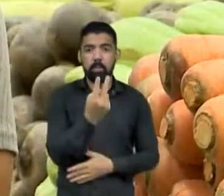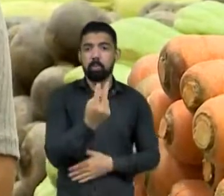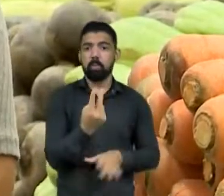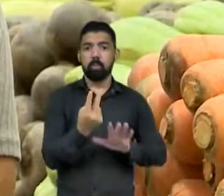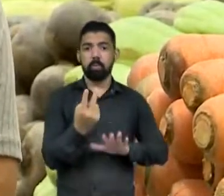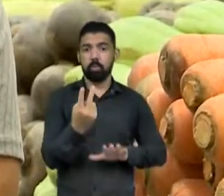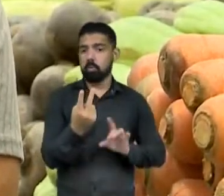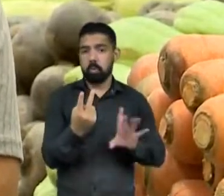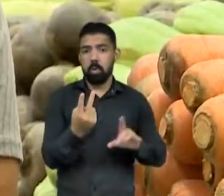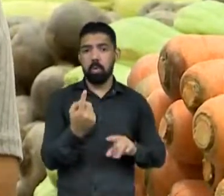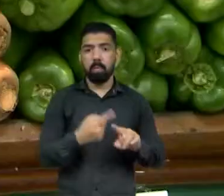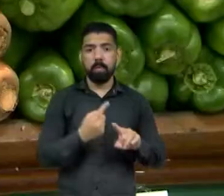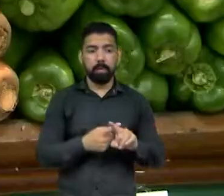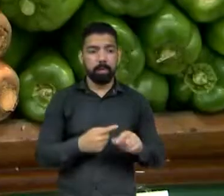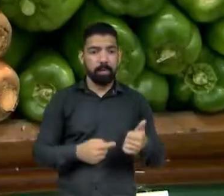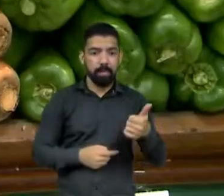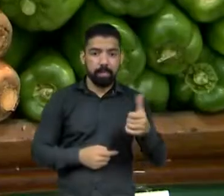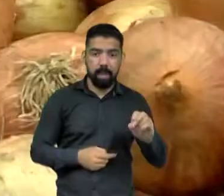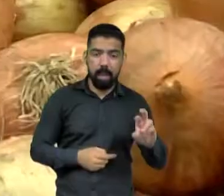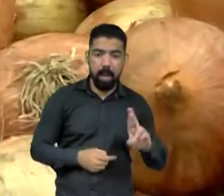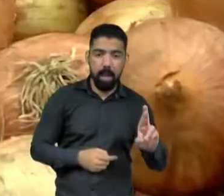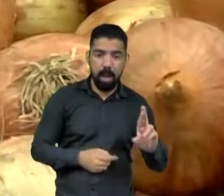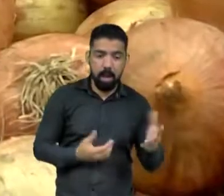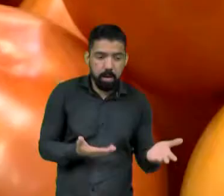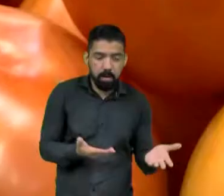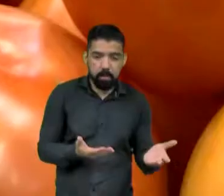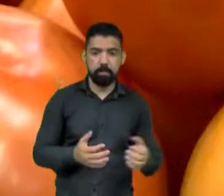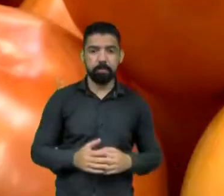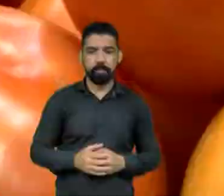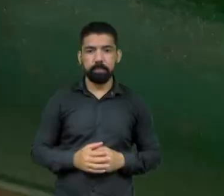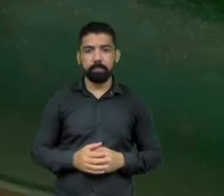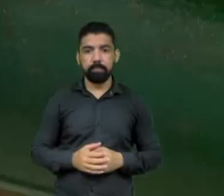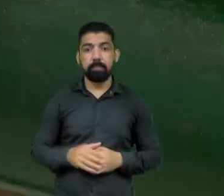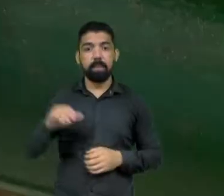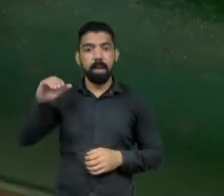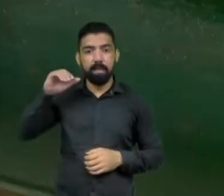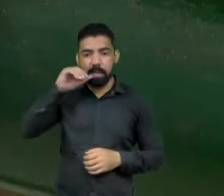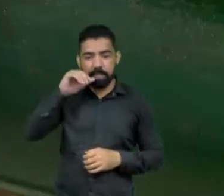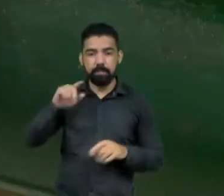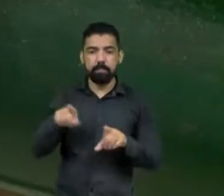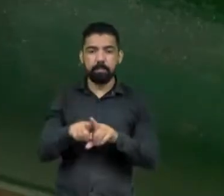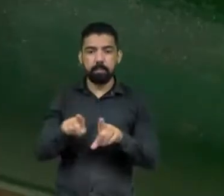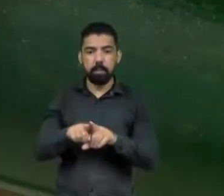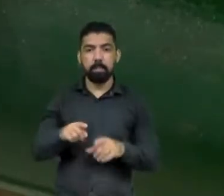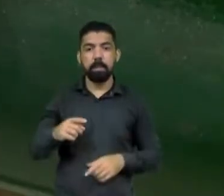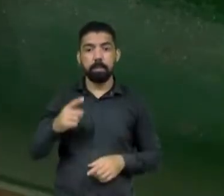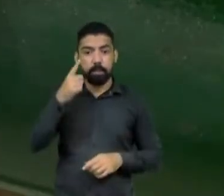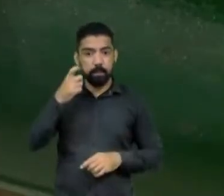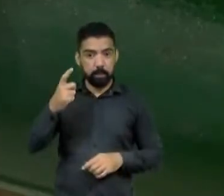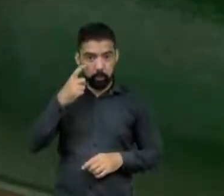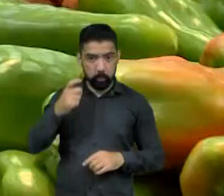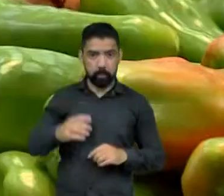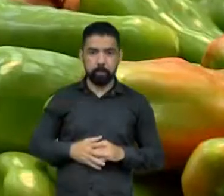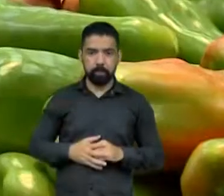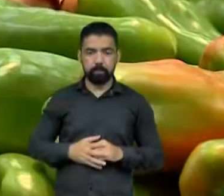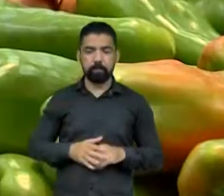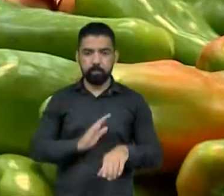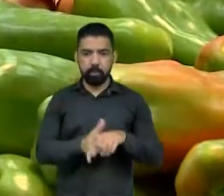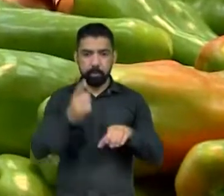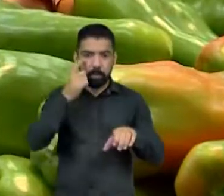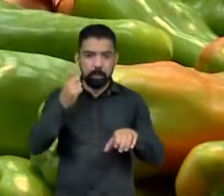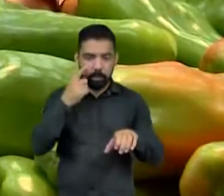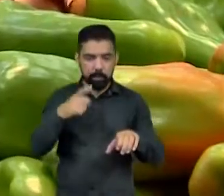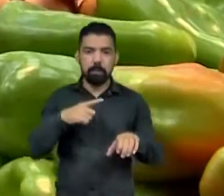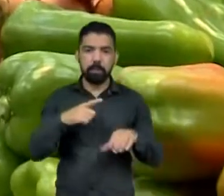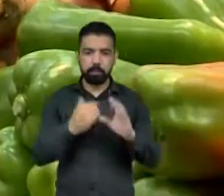10, 12 reais o quilo. Cenoura, cebola e tomate têm pesado no orçamento do fortalezense. Os